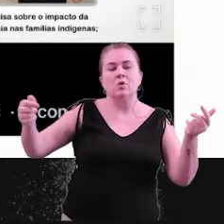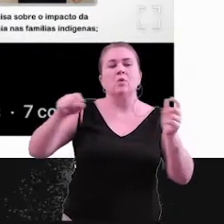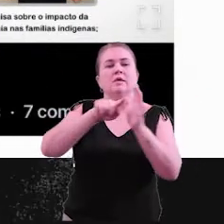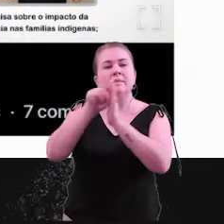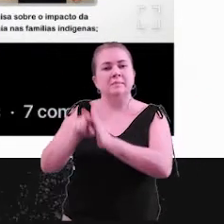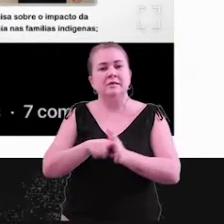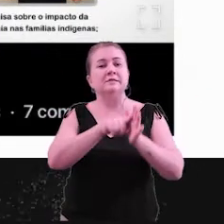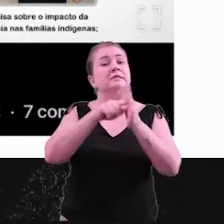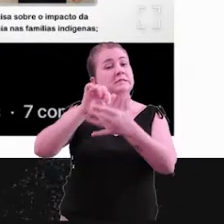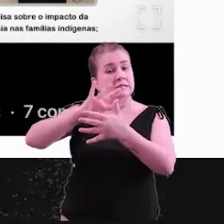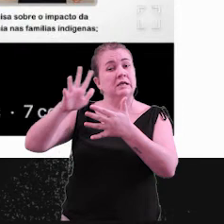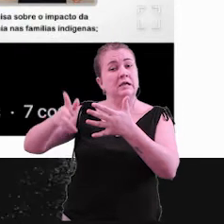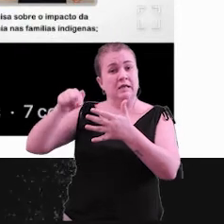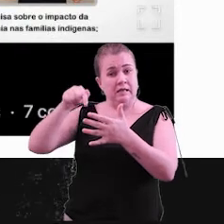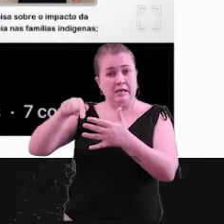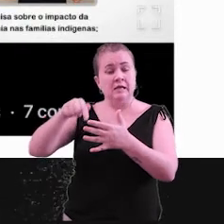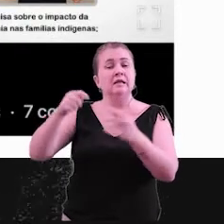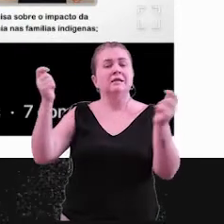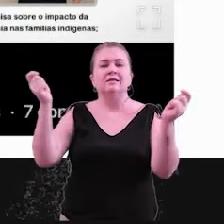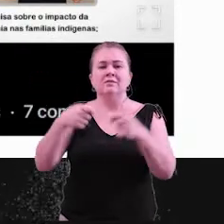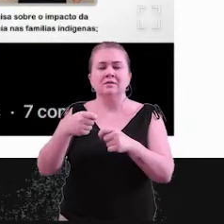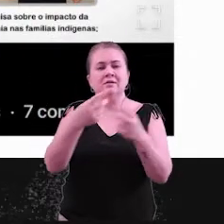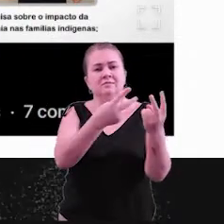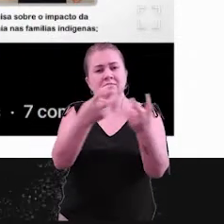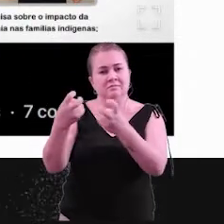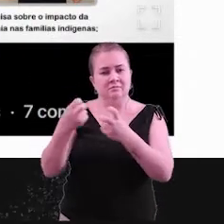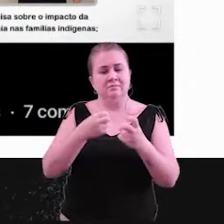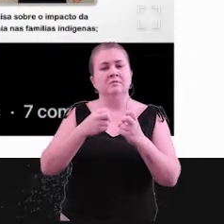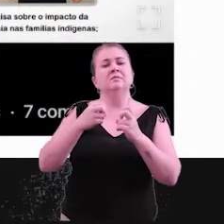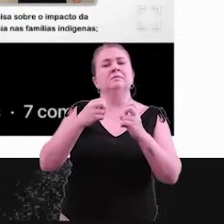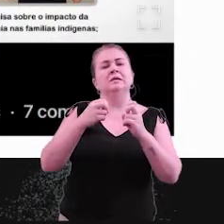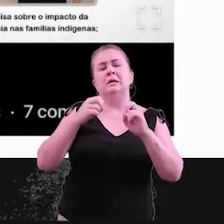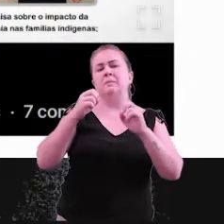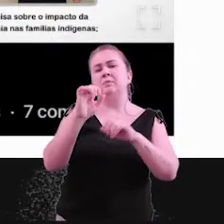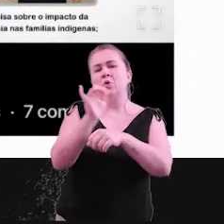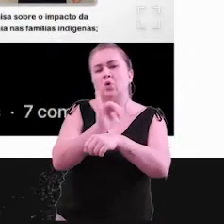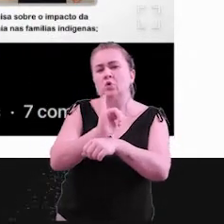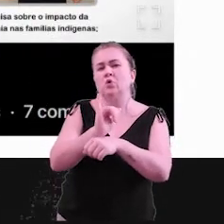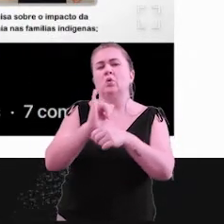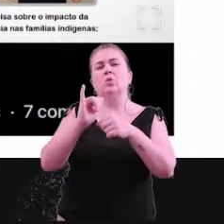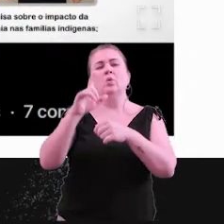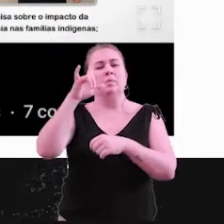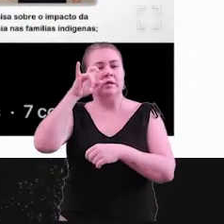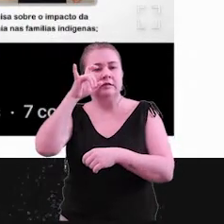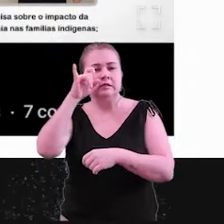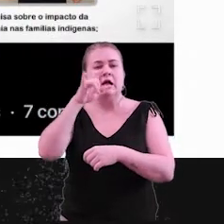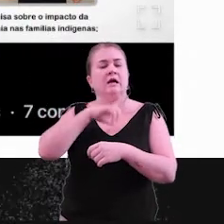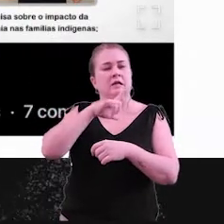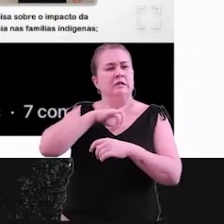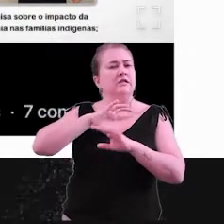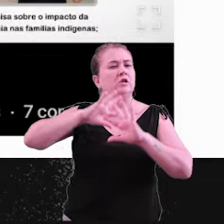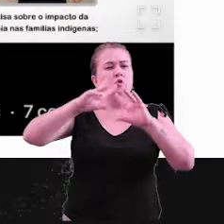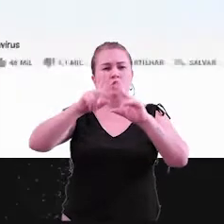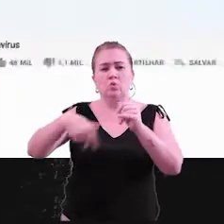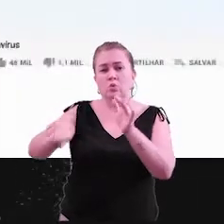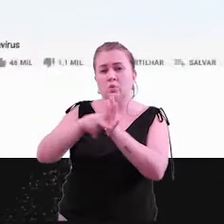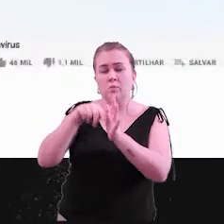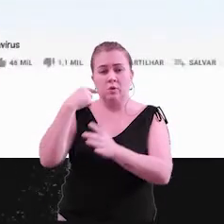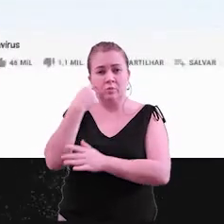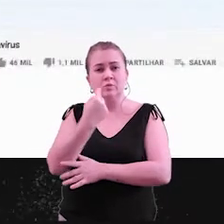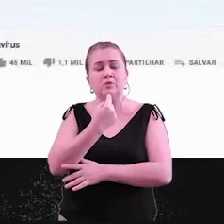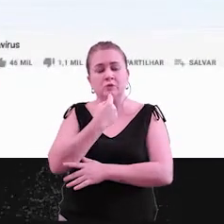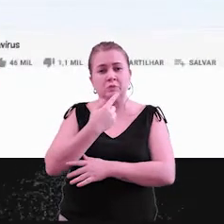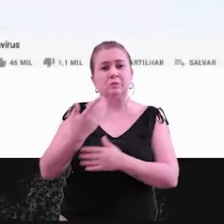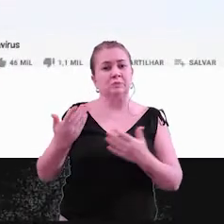né, que vocês podem ver aqui tanto pelas páginas oficiais do YouTube, esse do Instagram, para o público surdo.